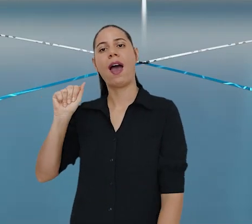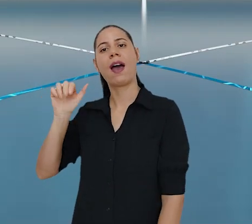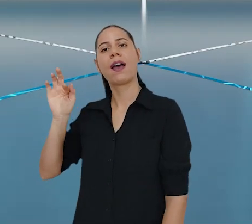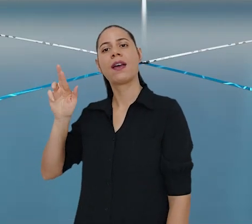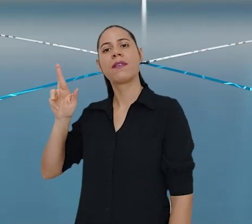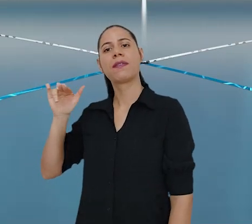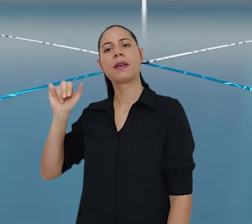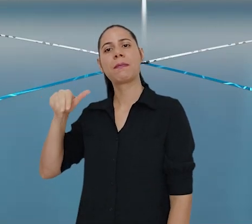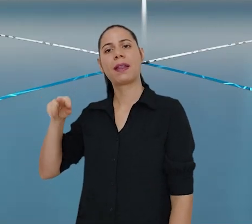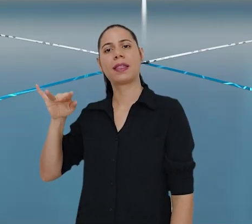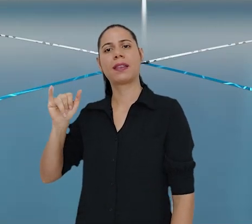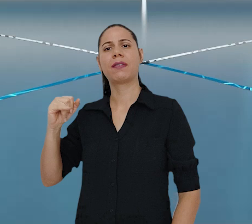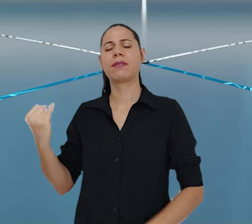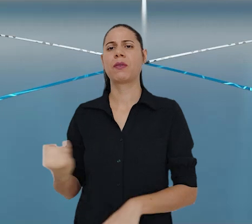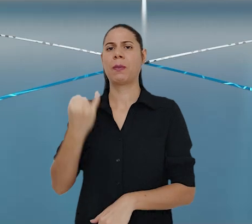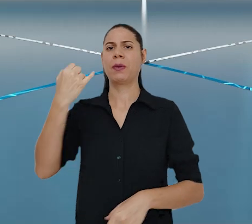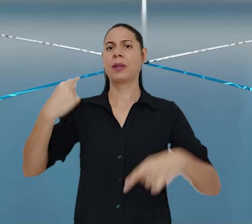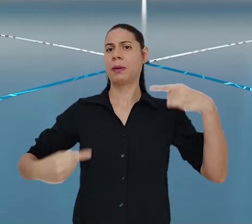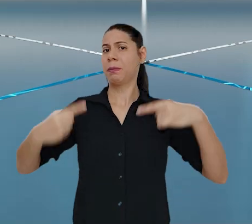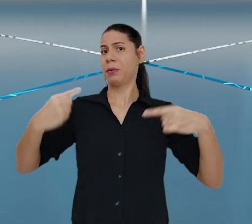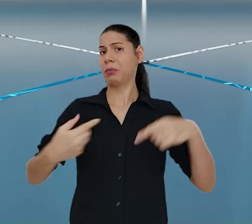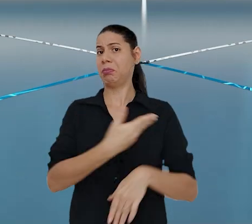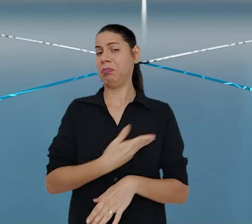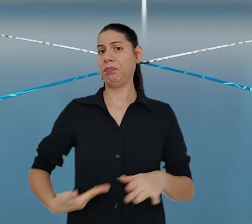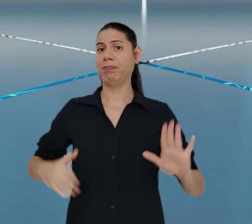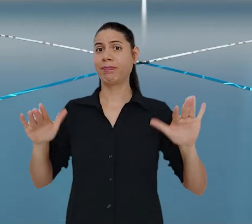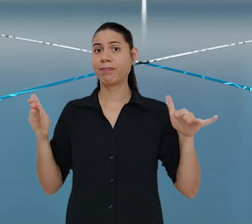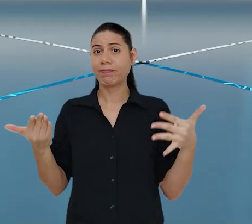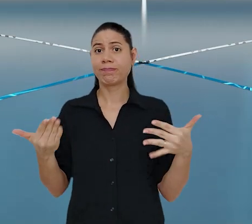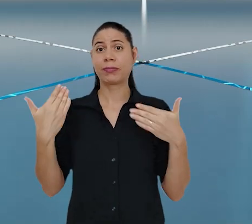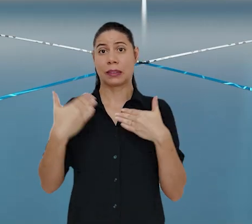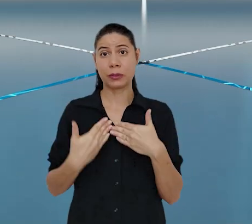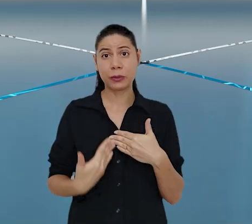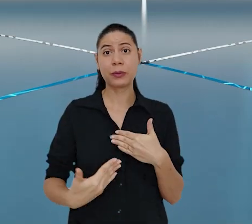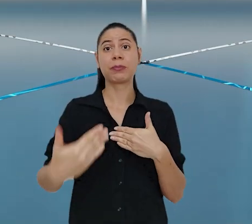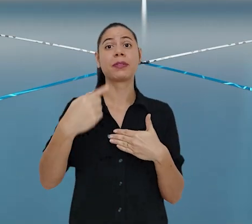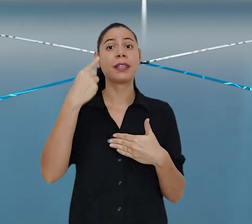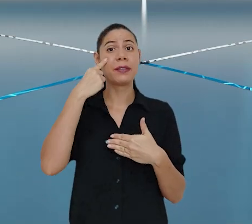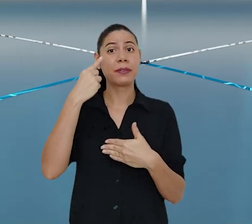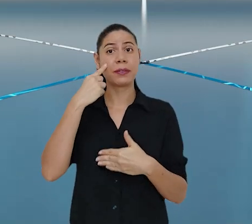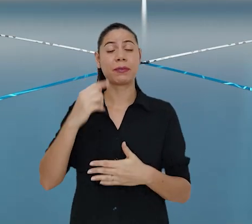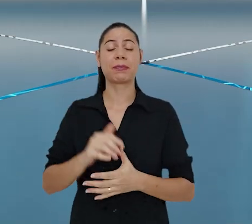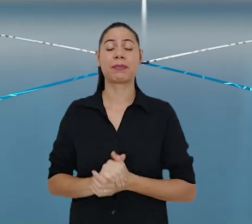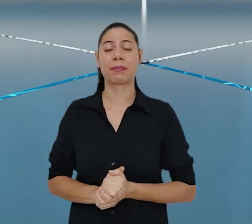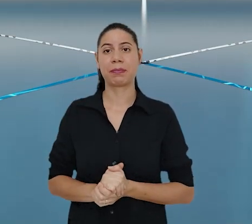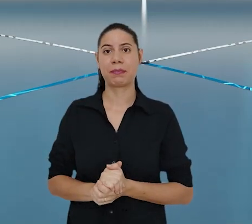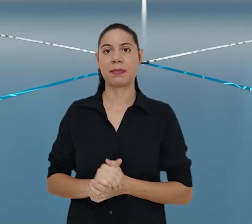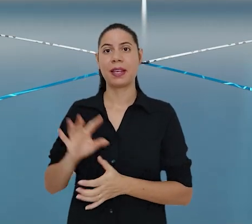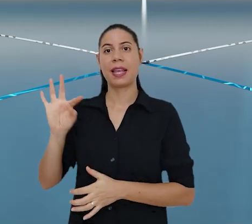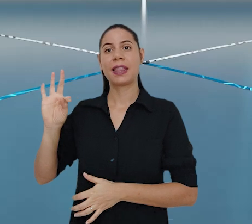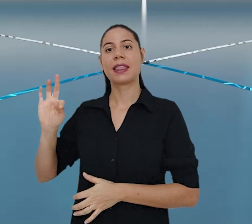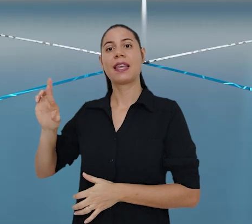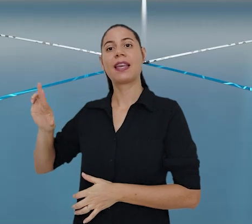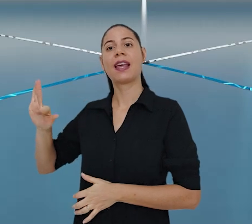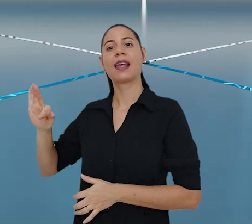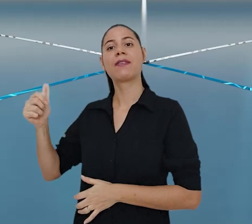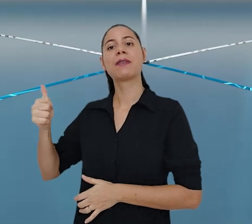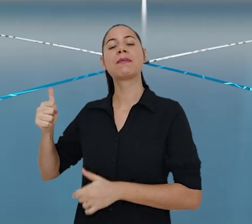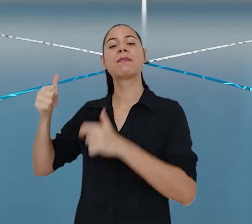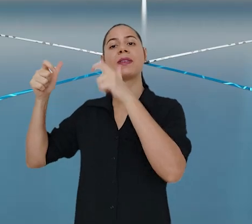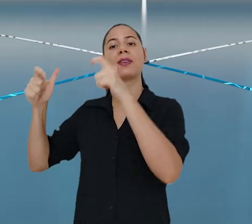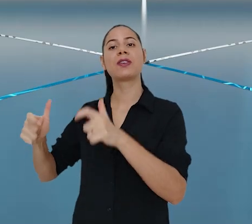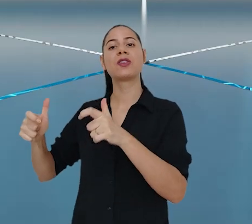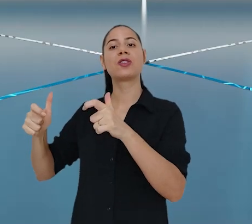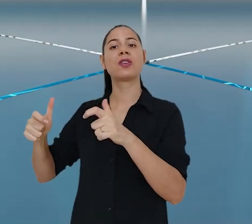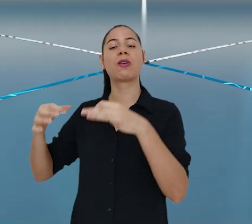afirmativas. Qual a importância dessa política pública? Continue com a gente e confira. TRF da Primeira Região